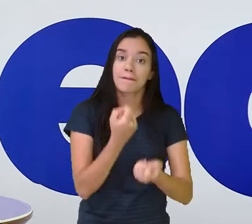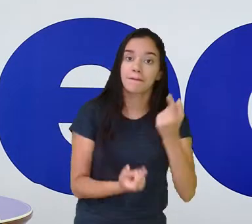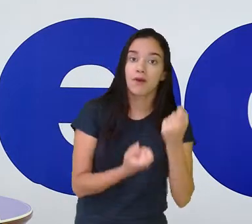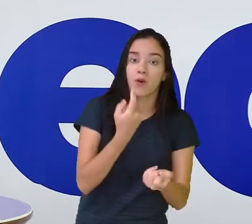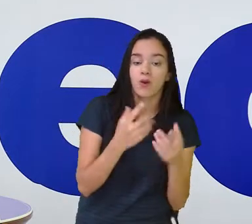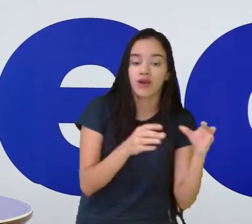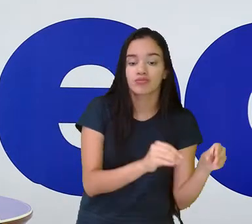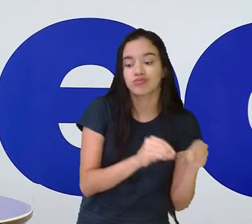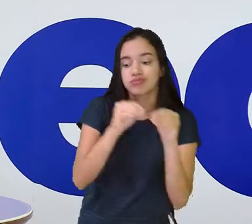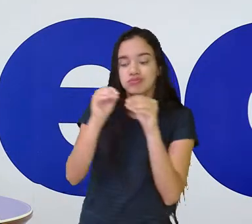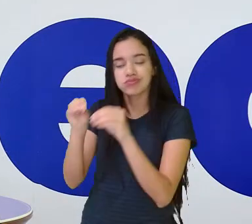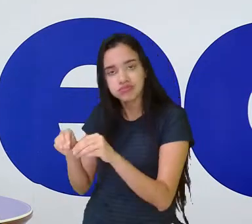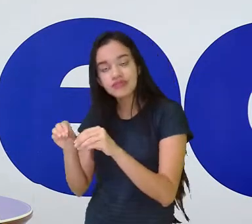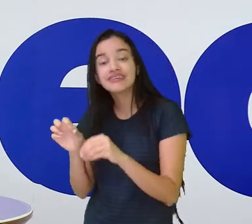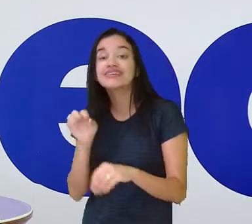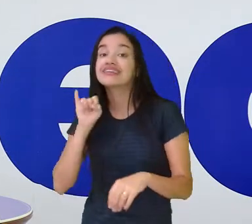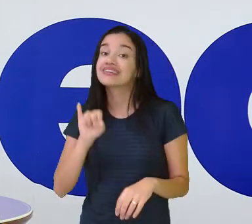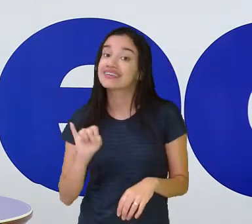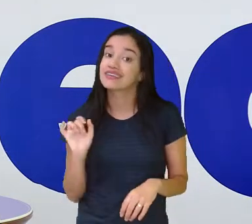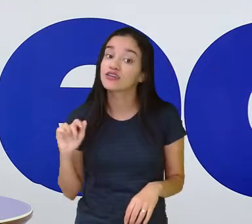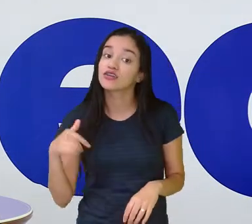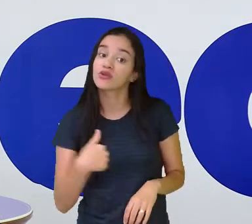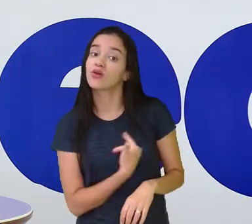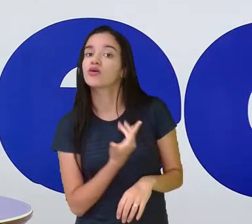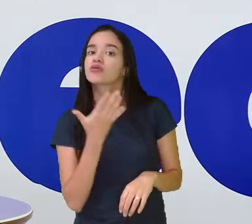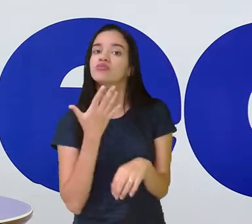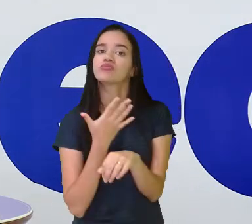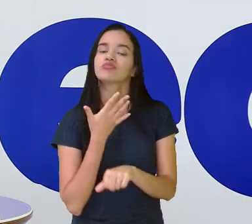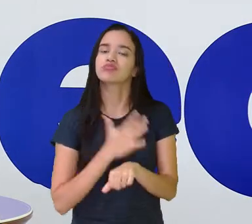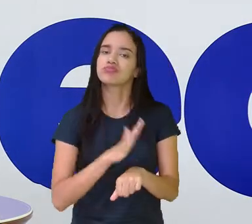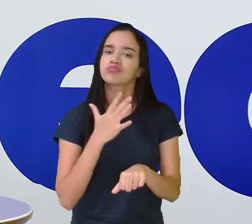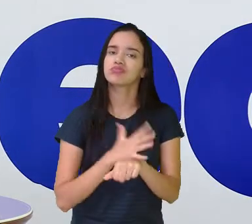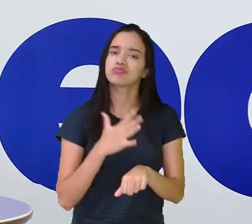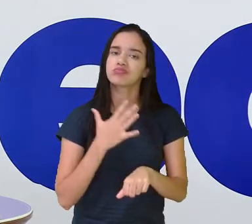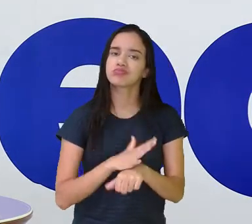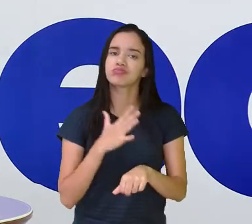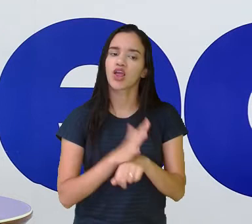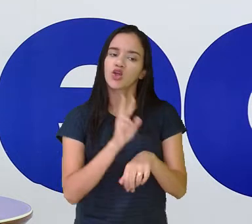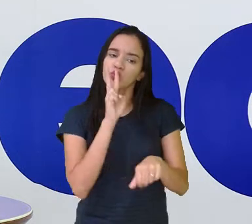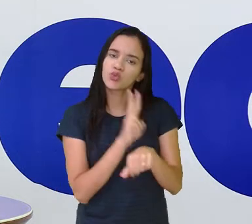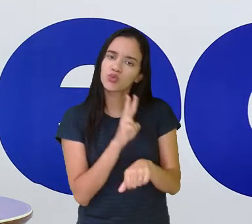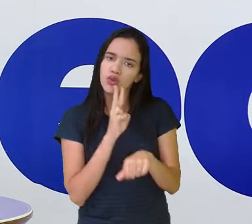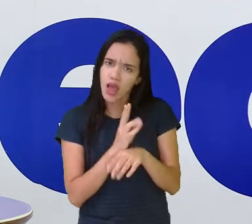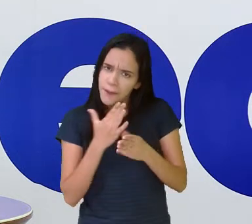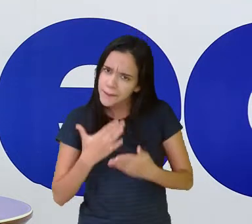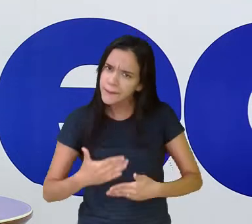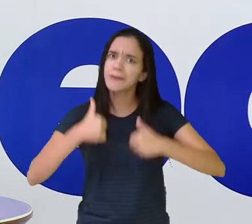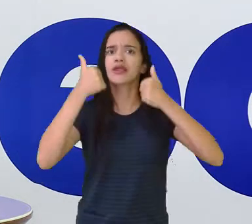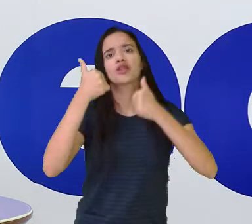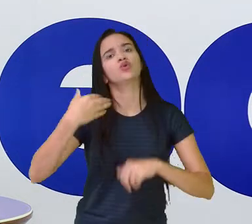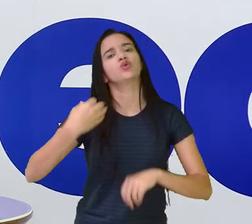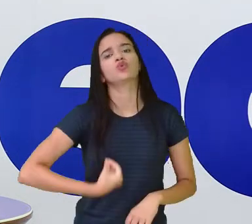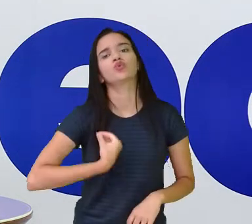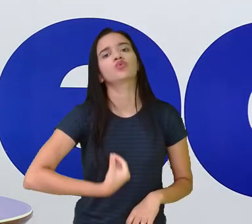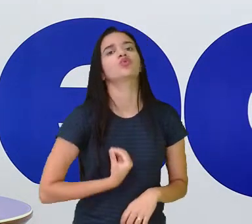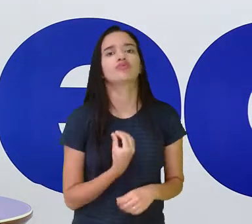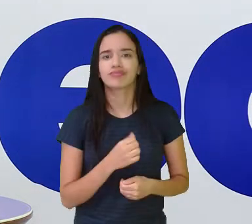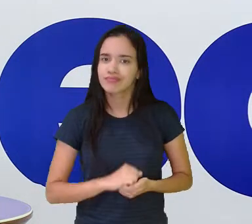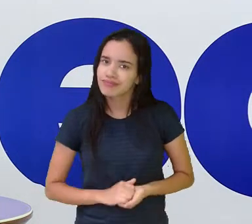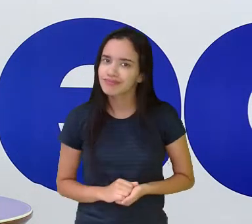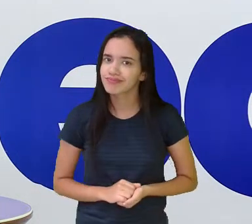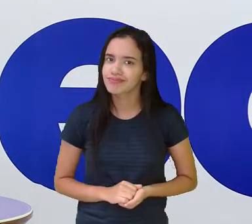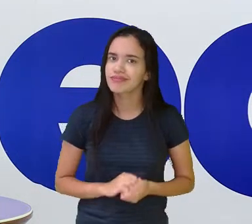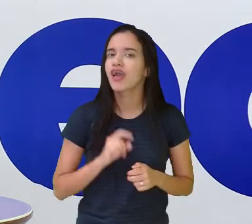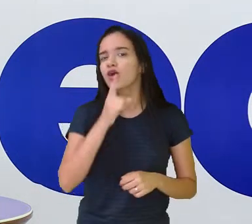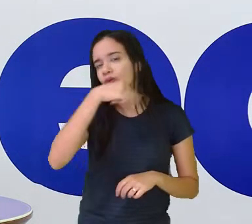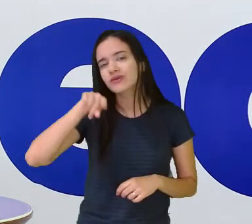tudo alagado. Se a gente fizesse a nossa parte também, será que não seria melhor de conviver no meio ambiente? E aí,